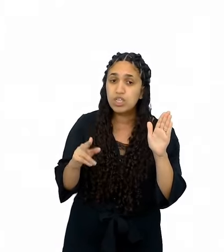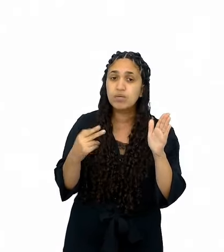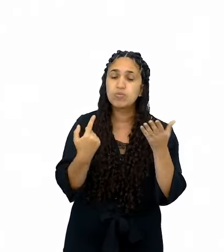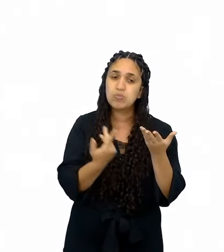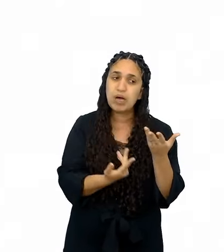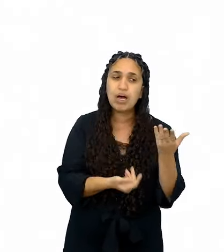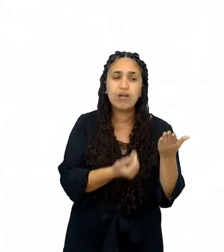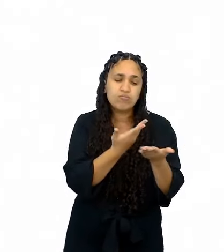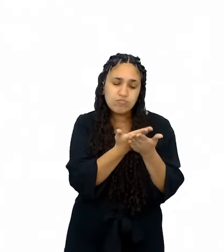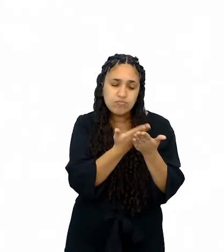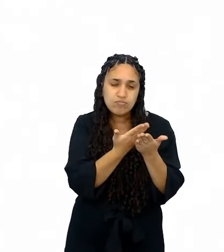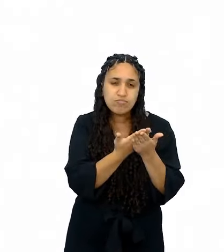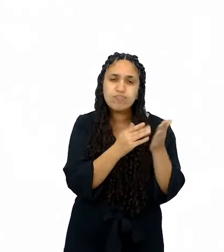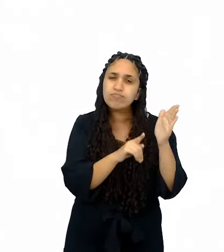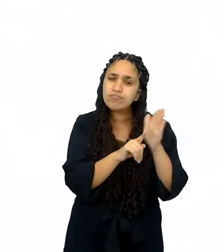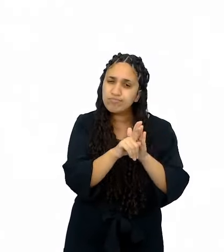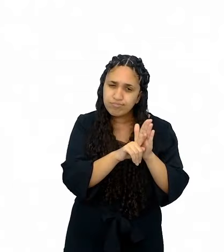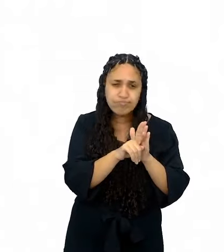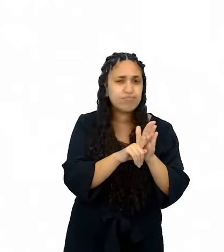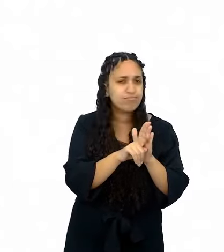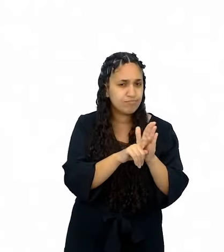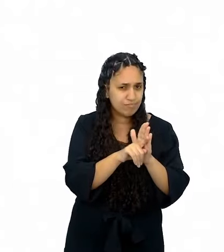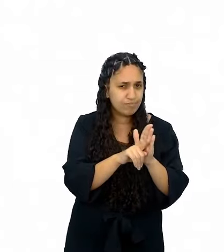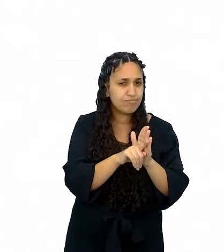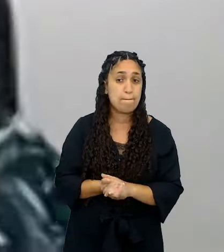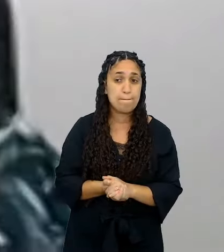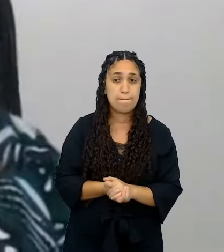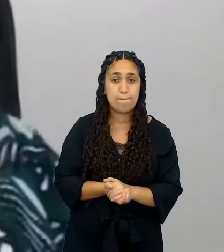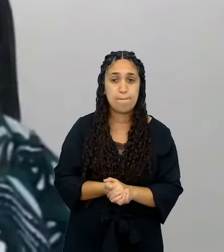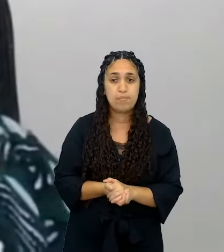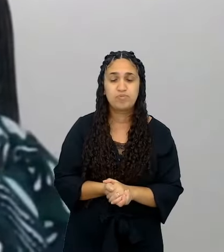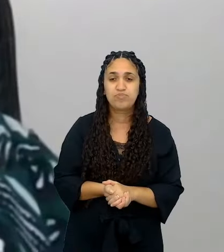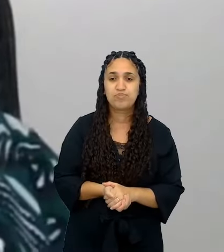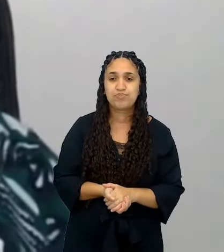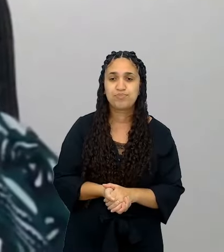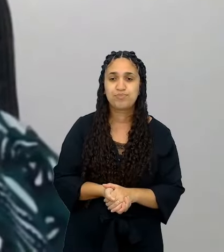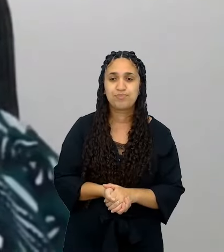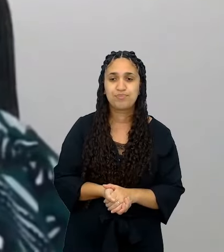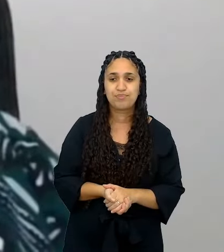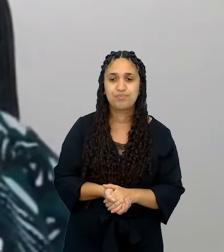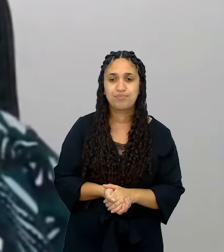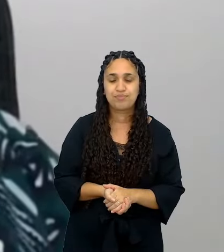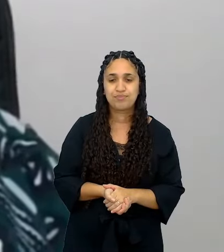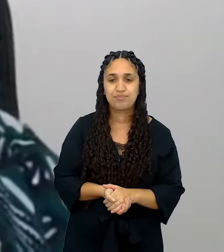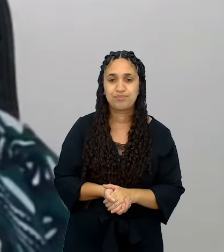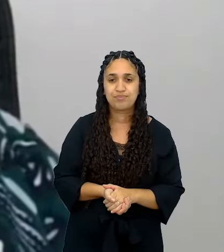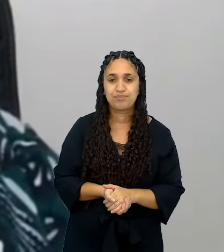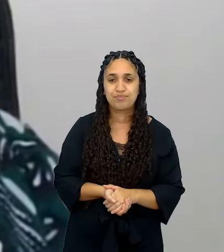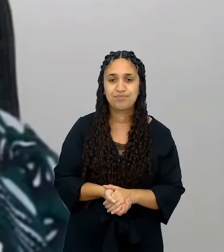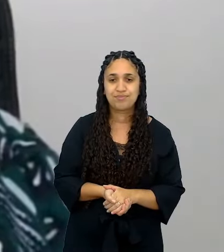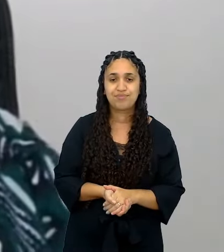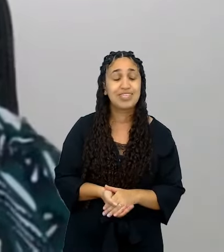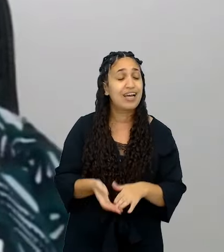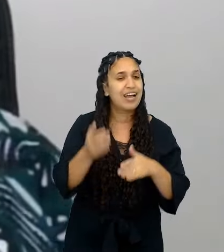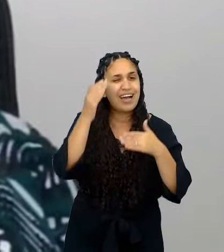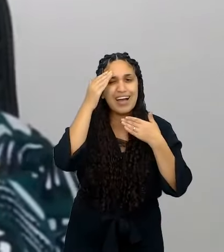Eu quero muito agradecer a participação de vocês, espero que